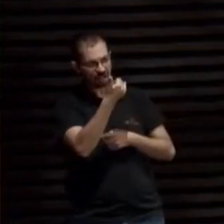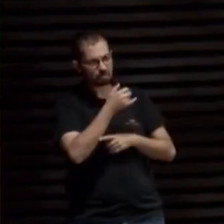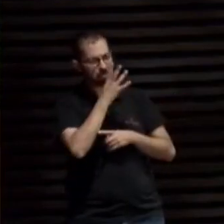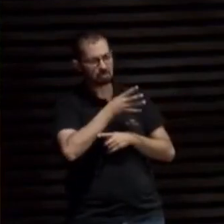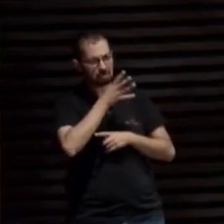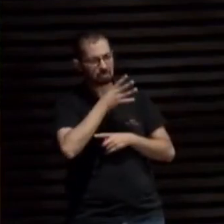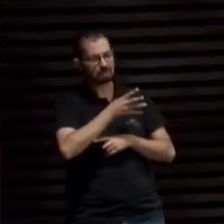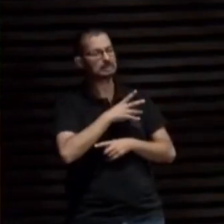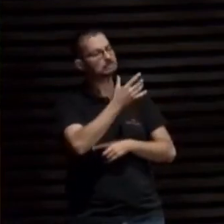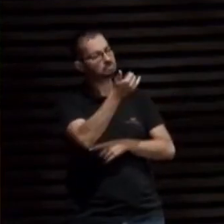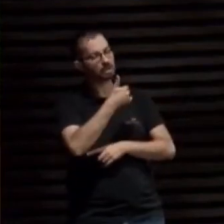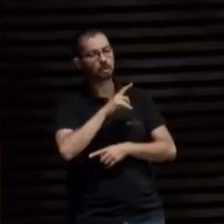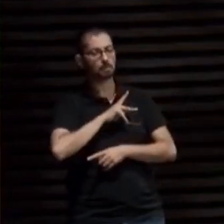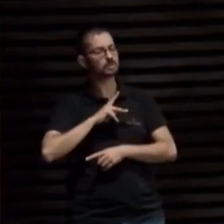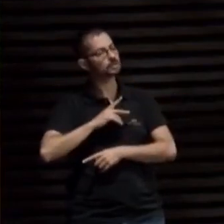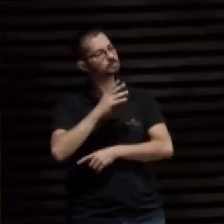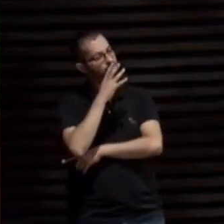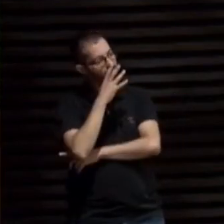muito bem.